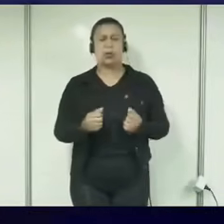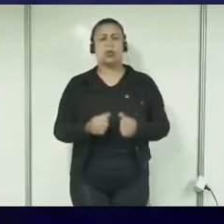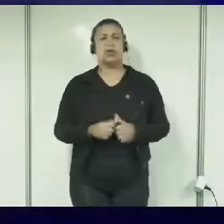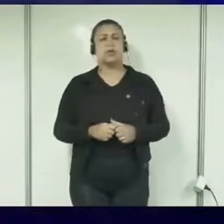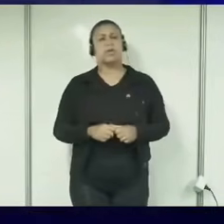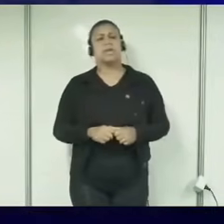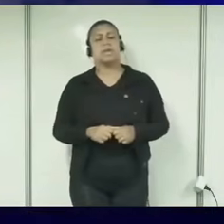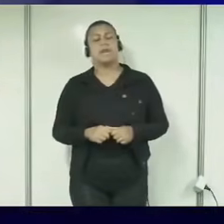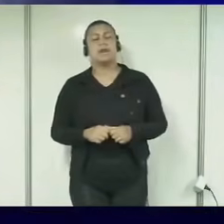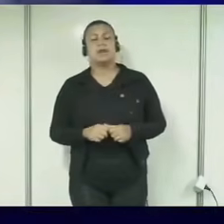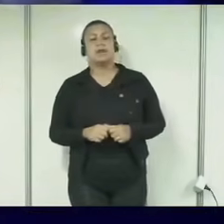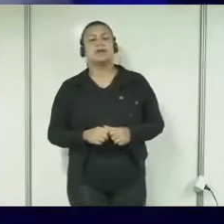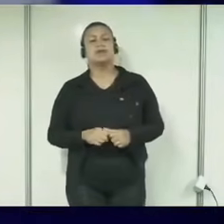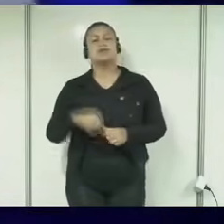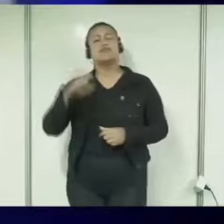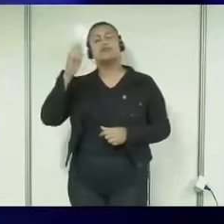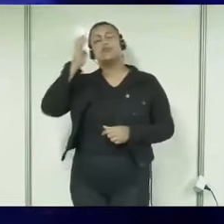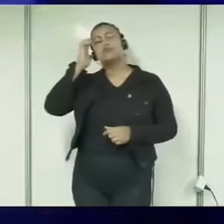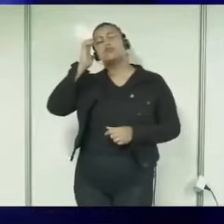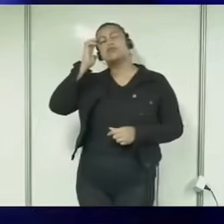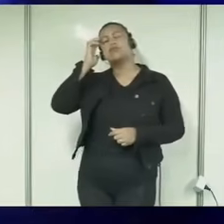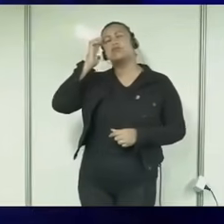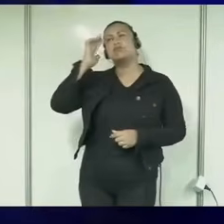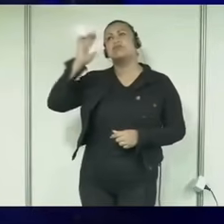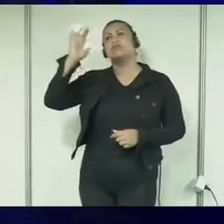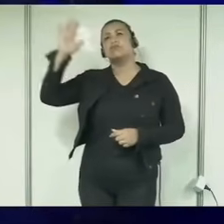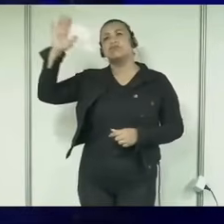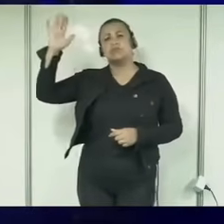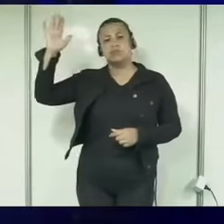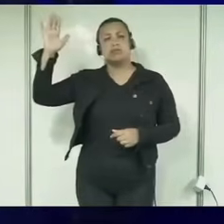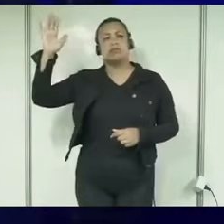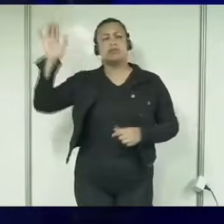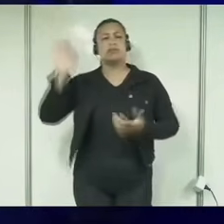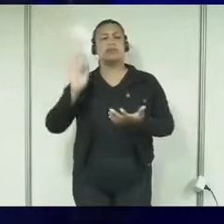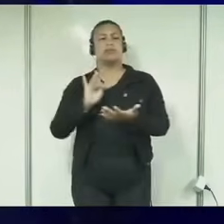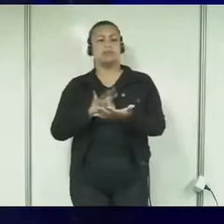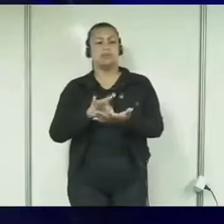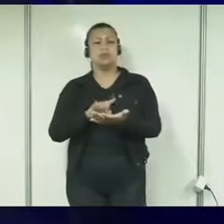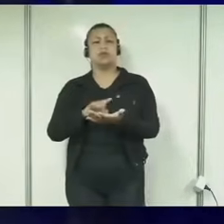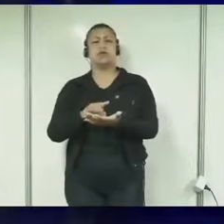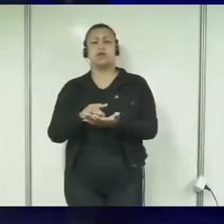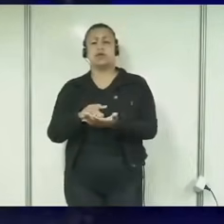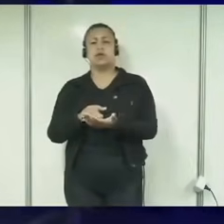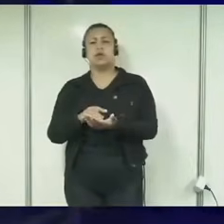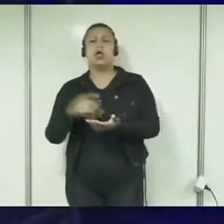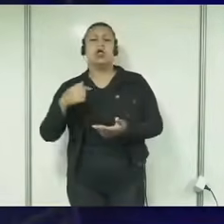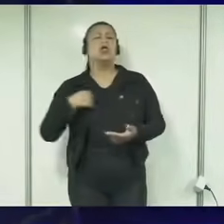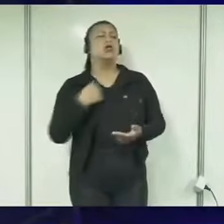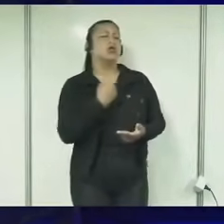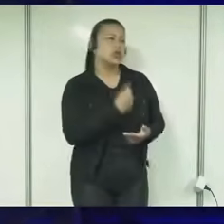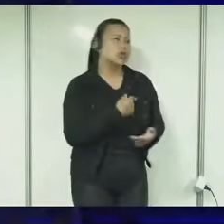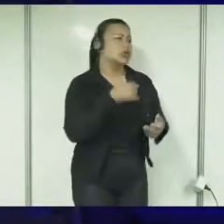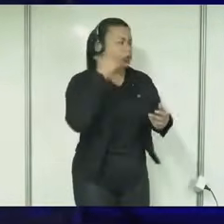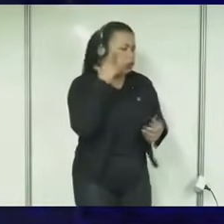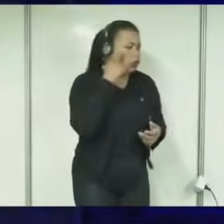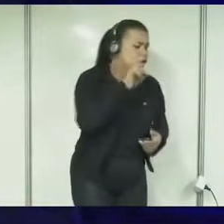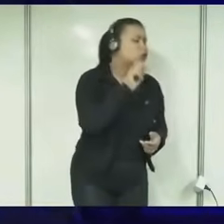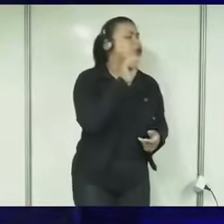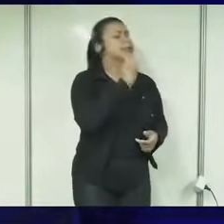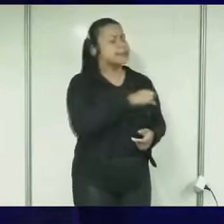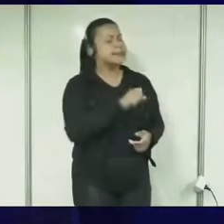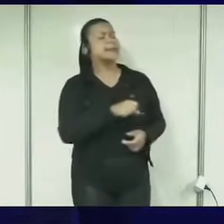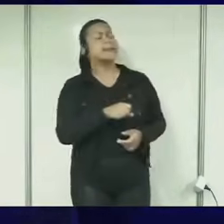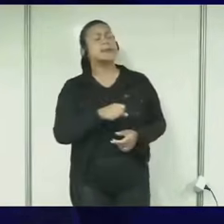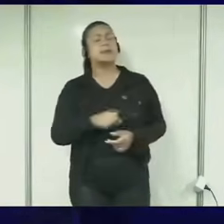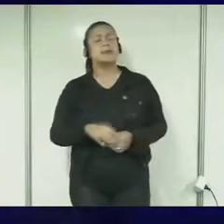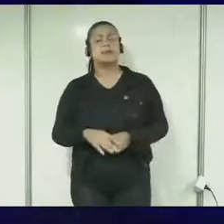Aquilo que a nossa cabeça pensa que é possível e é razoável, se a gente é determinado, a gente vai alcançar.